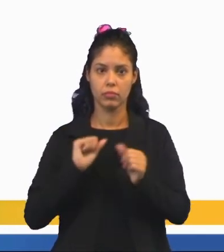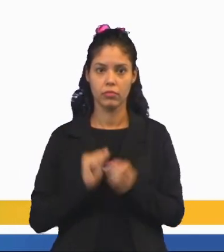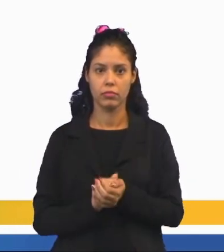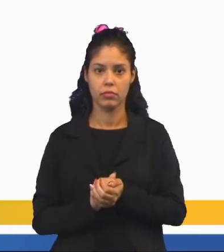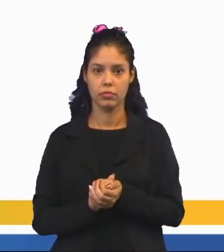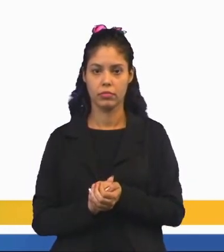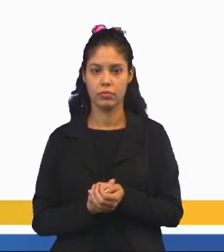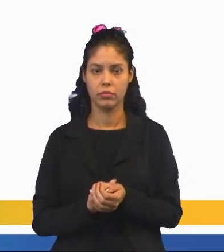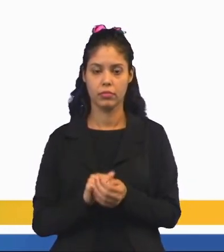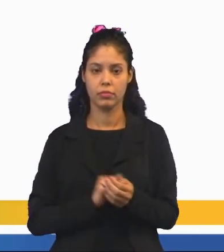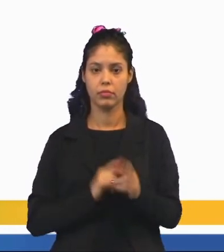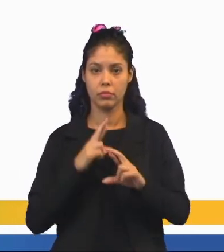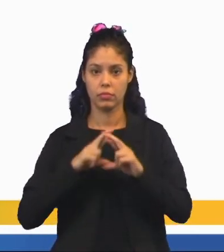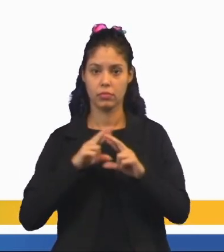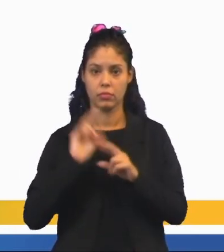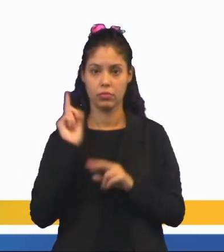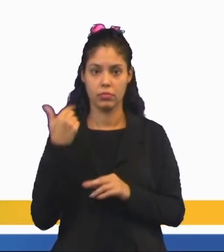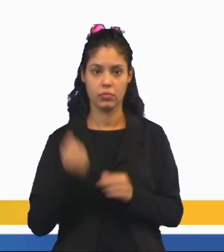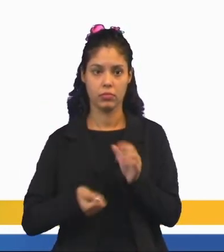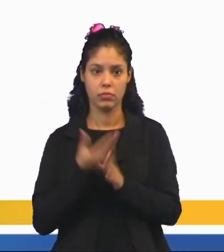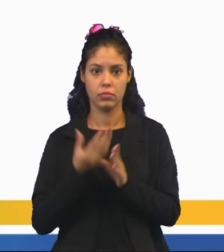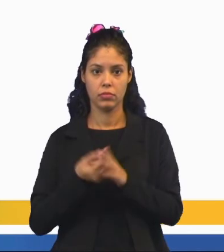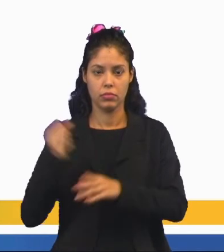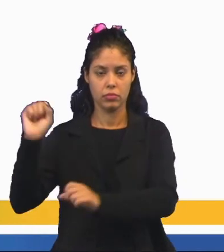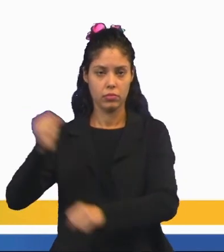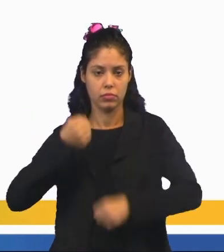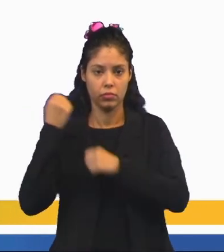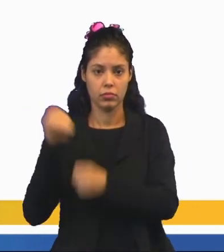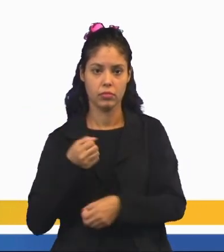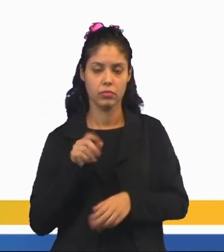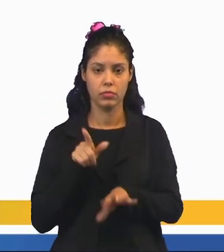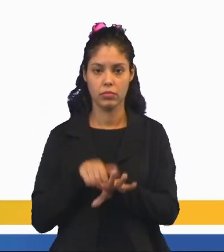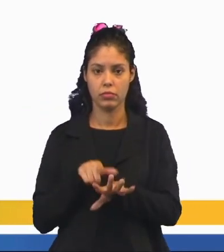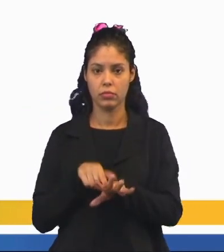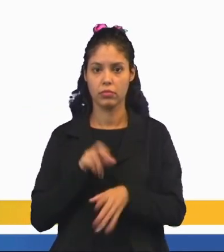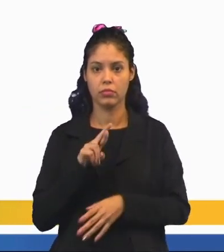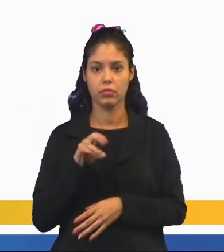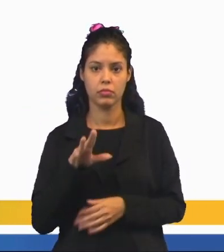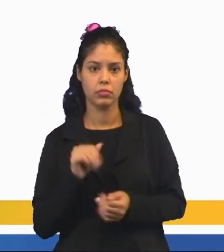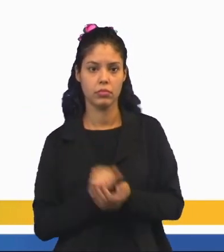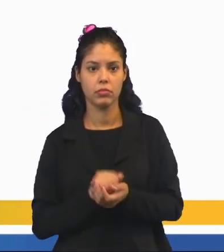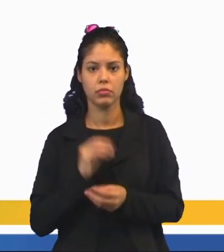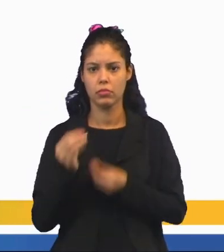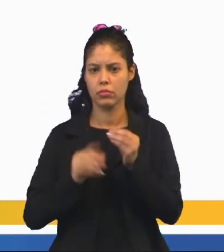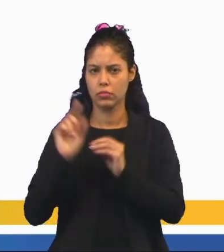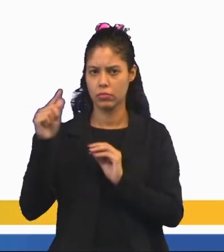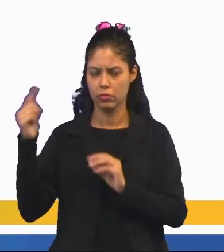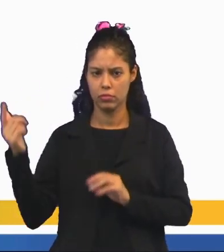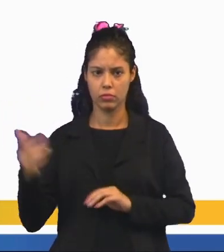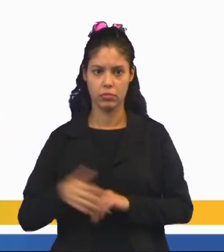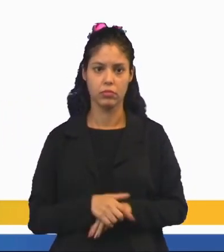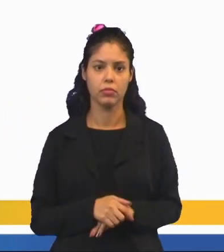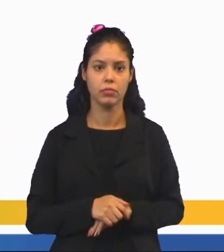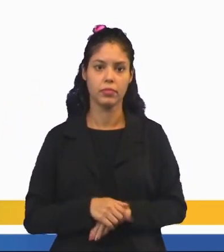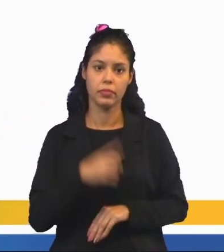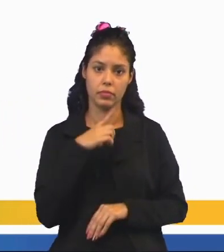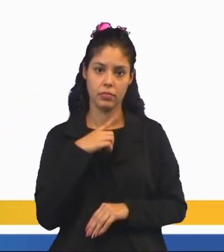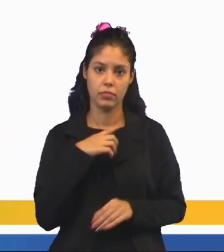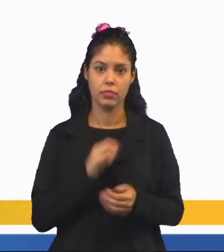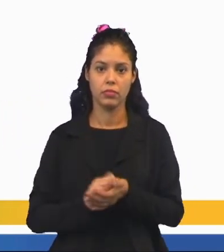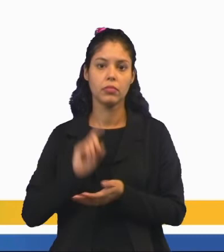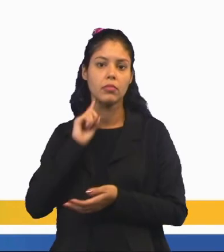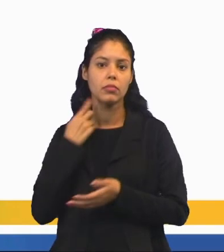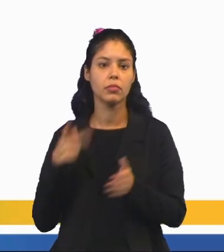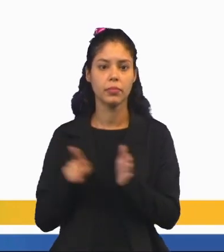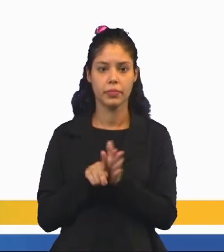esse lixo reciclável em outros produtos, como vassouras, chinelas, artesanato, entre tantos outros.